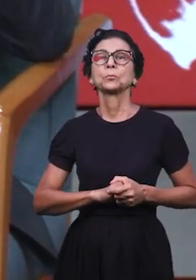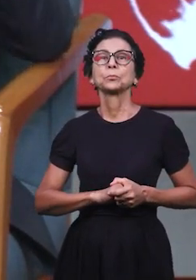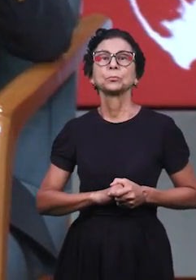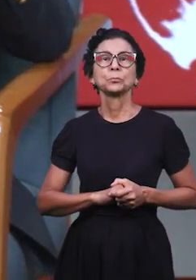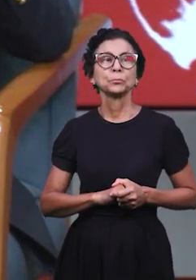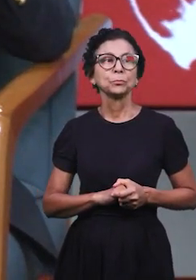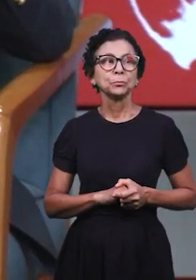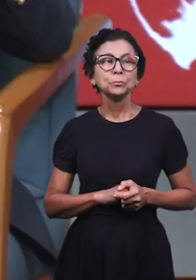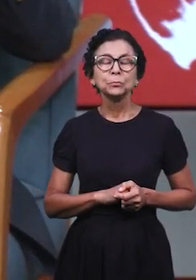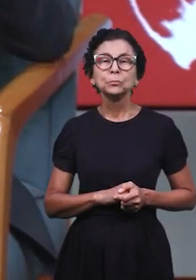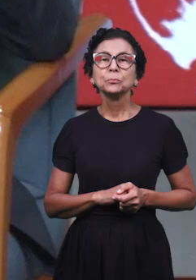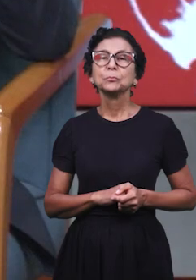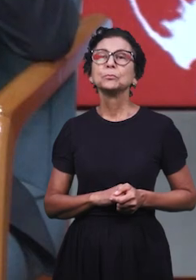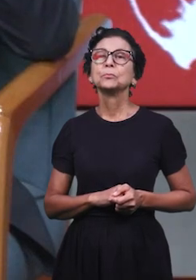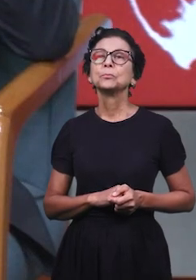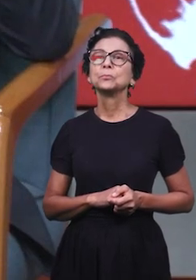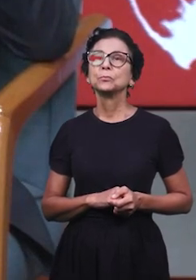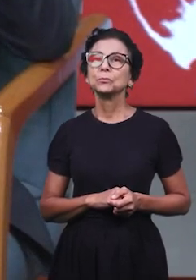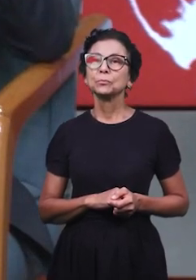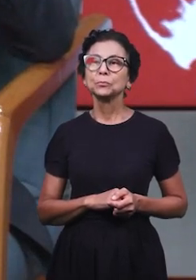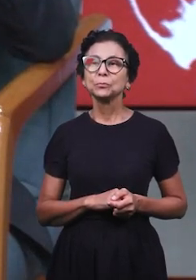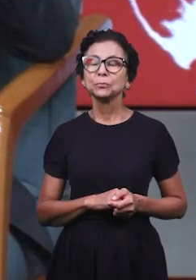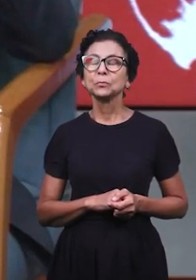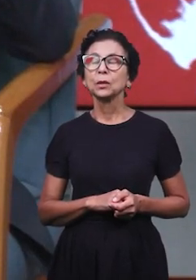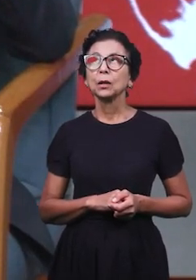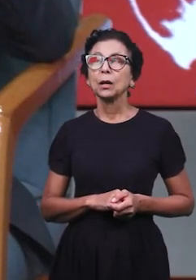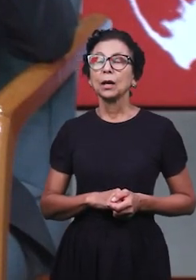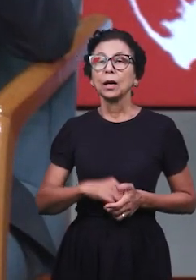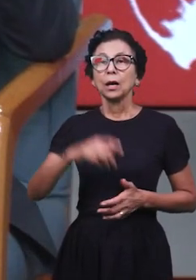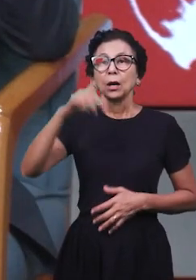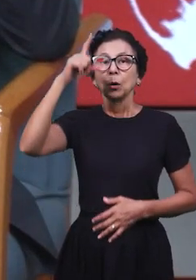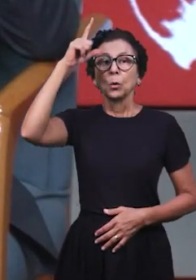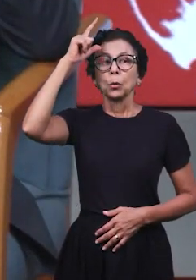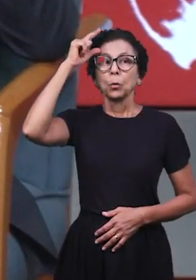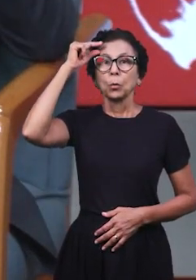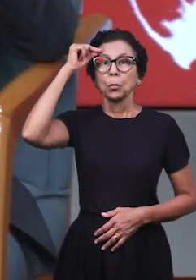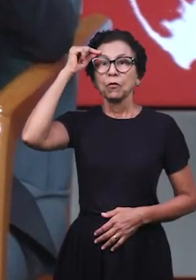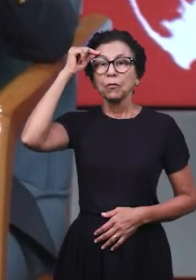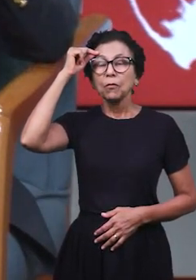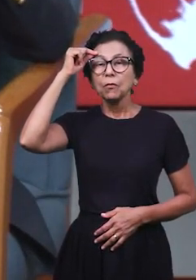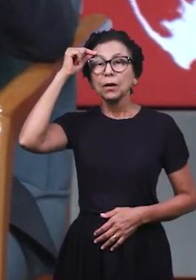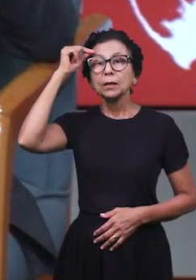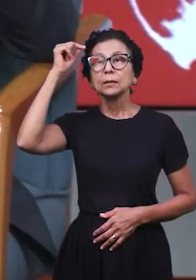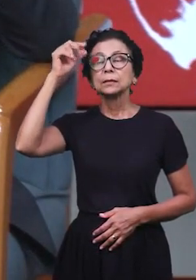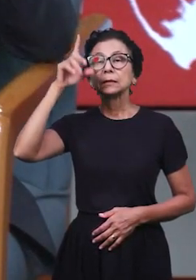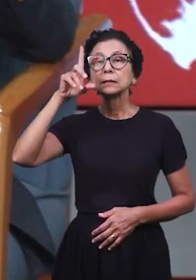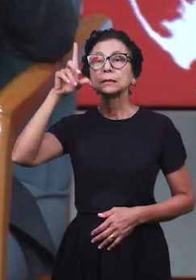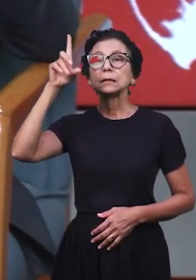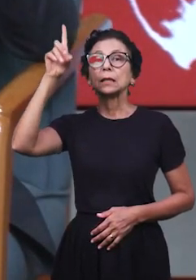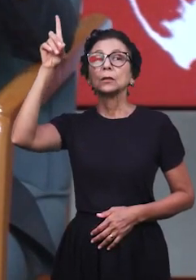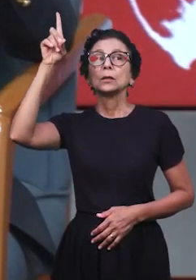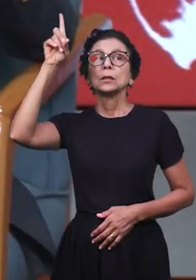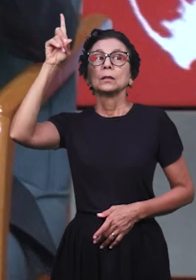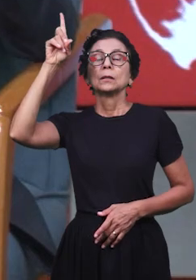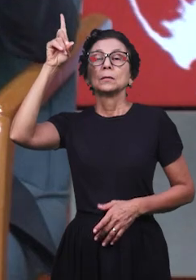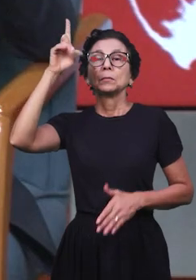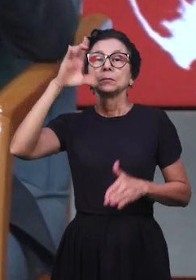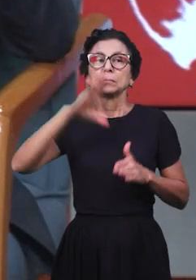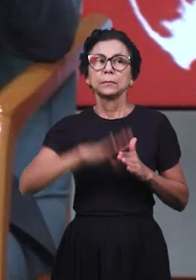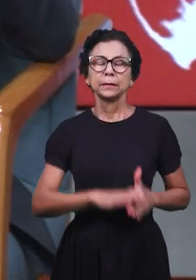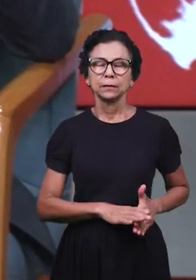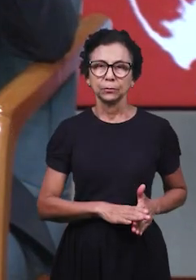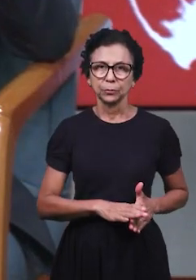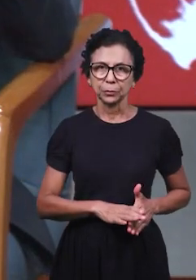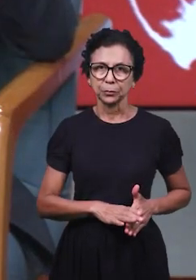A graça, quando ela consulta a palavra, a operação da graça, ali deu